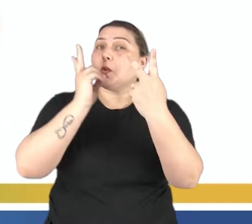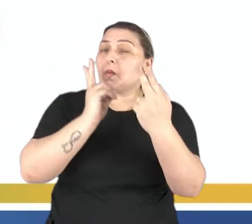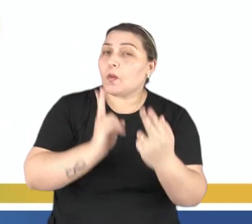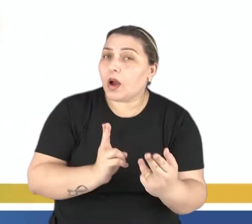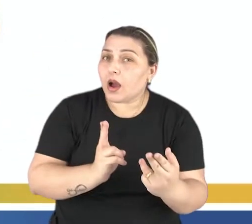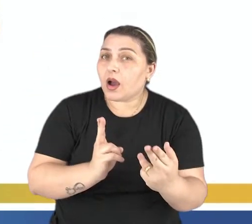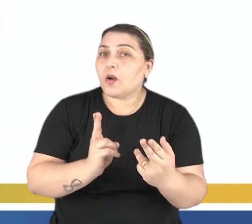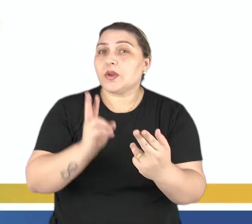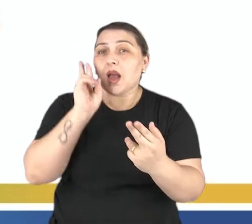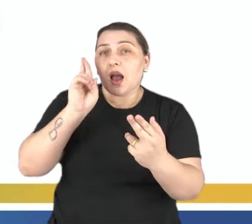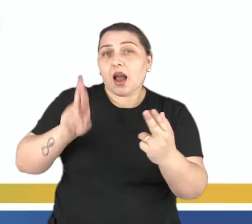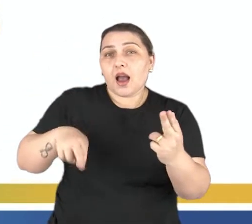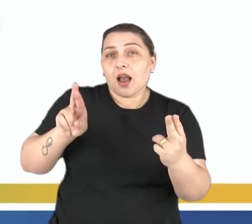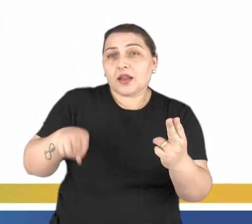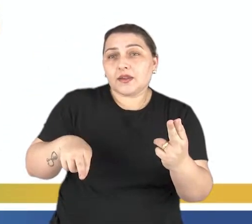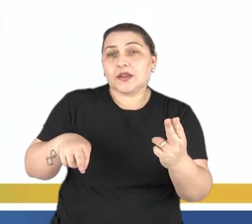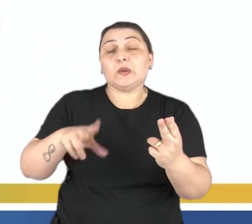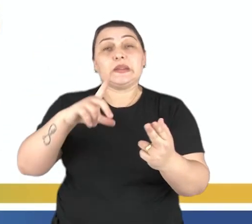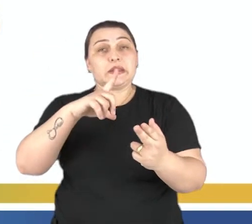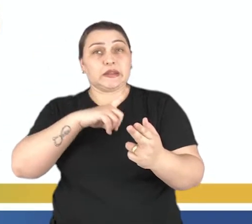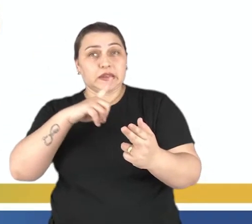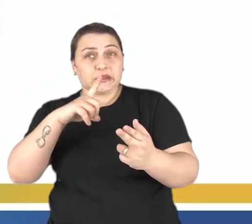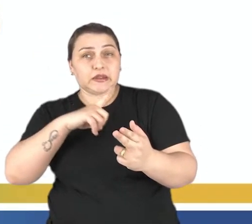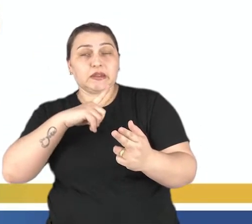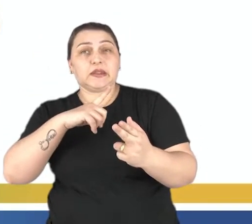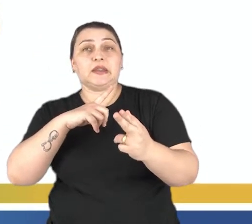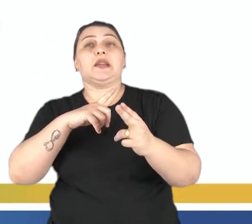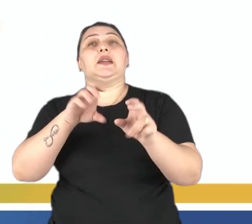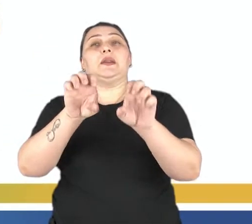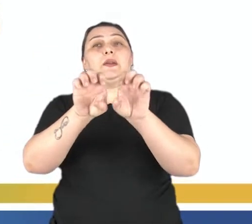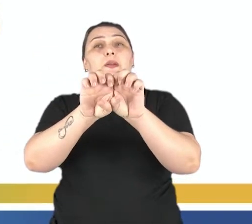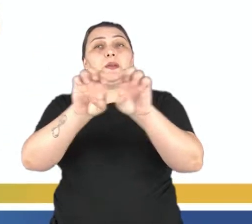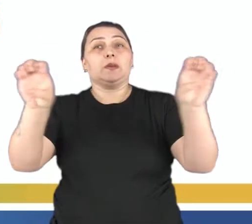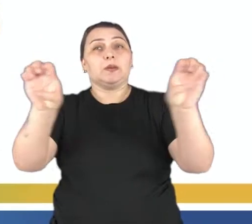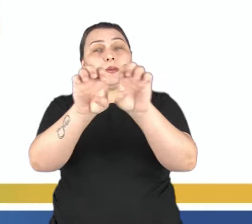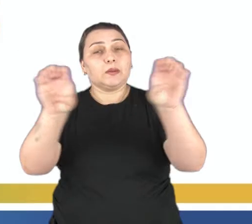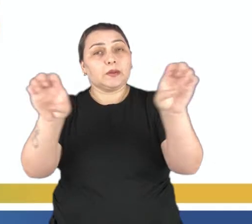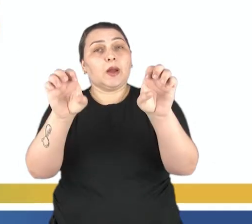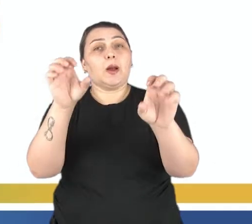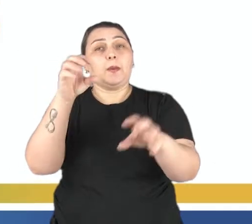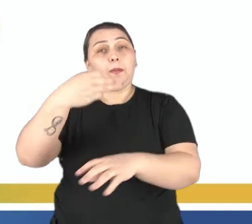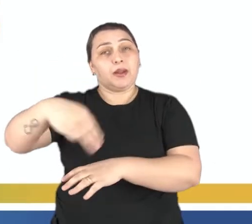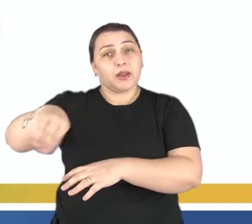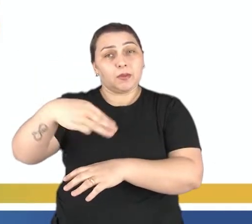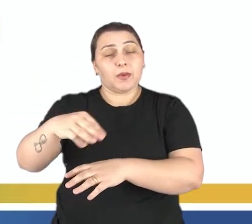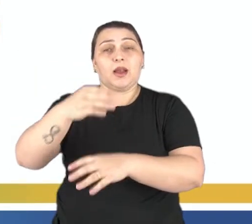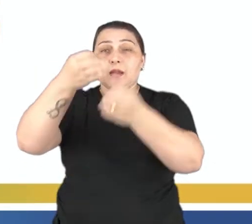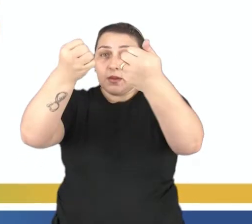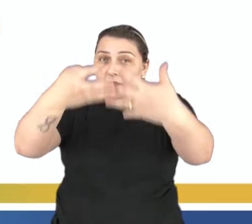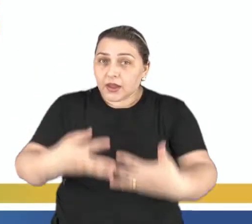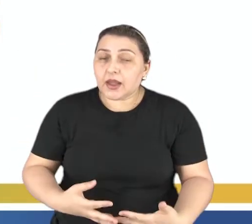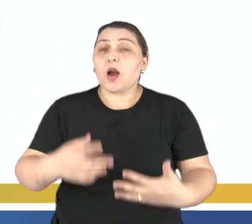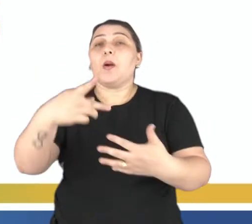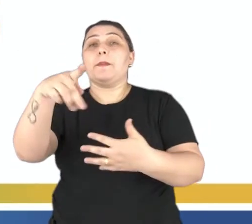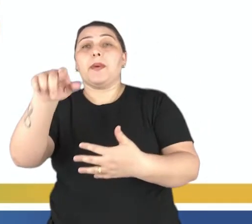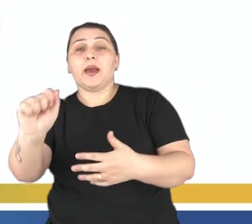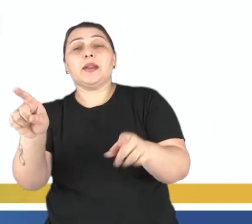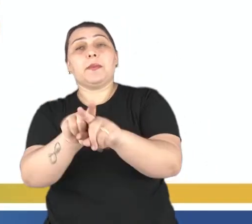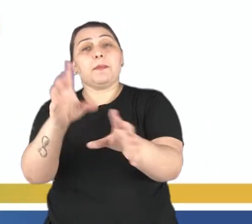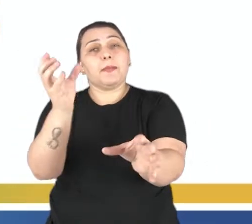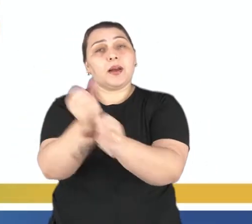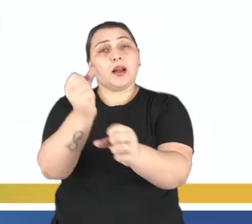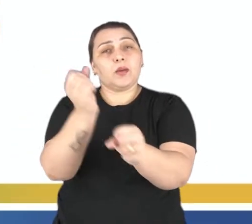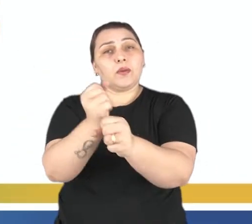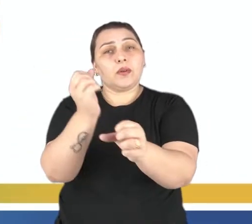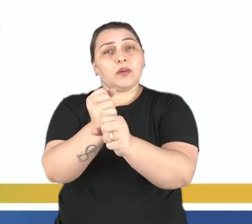que era chamada de razão. Existem expressões matemáticas para determinar o termo de uma PA, e inclusive para calcular